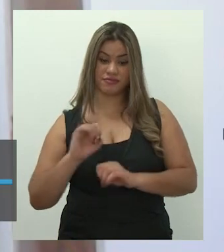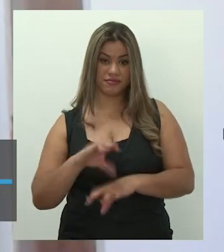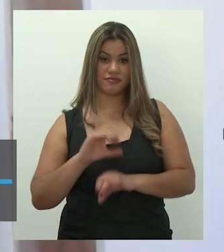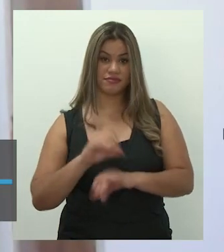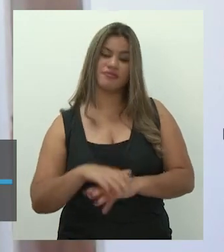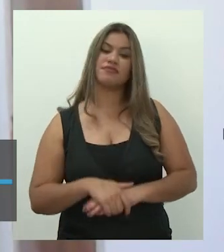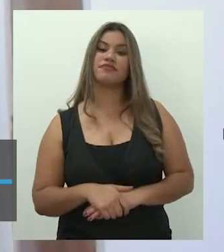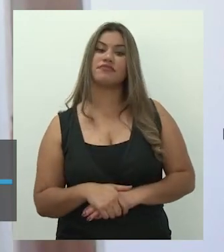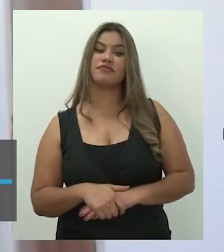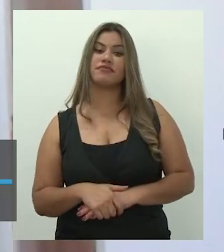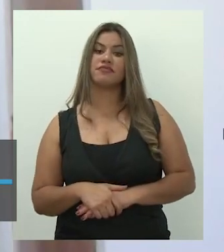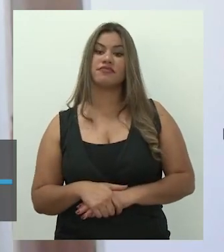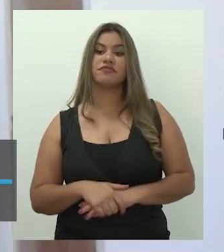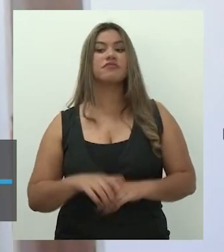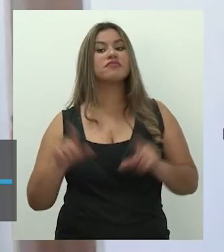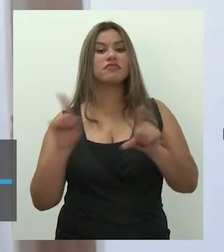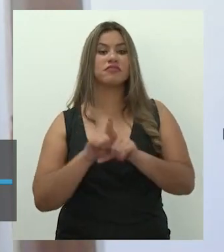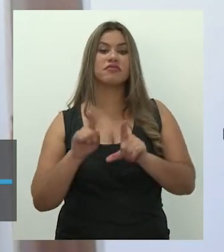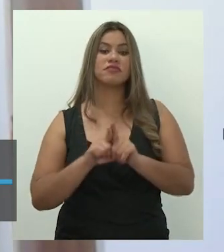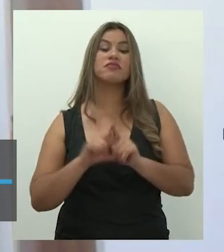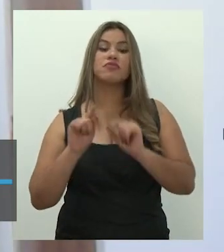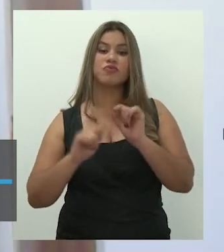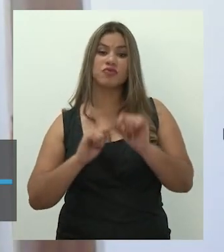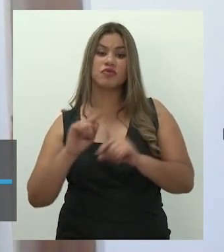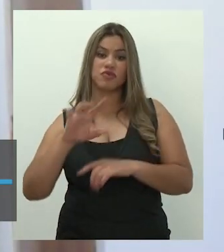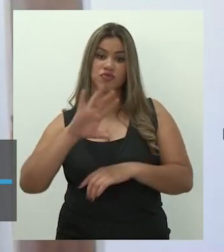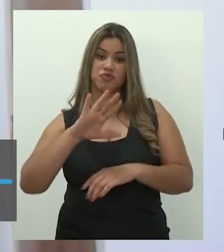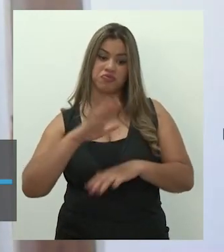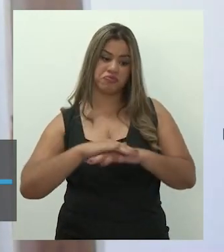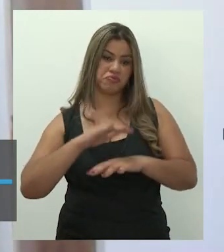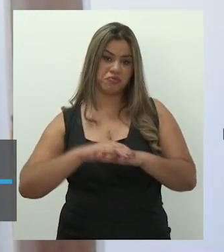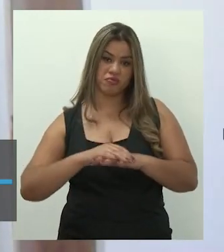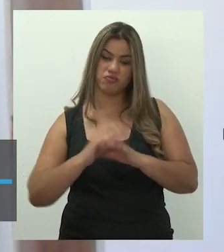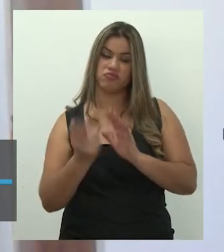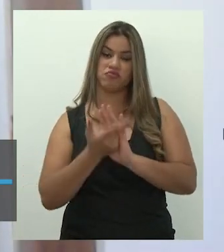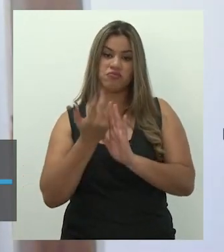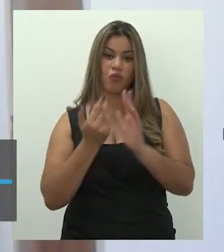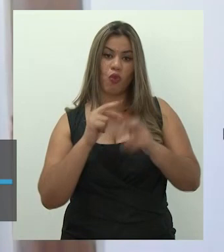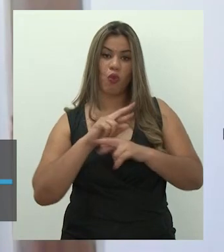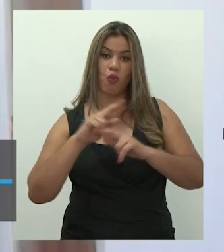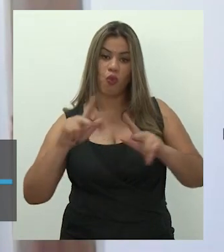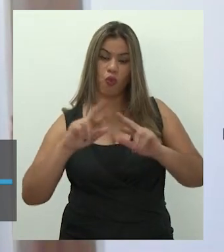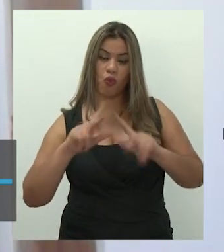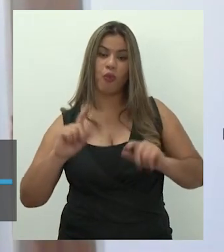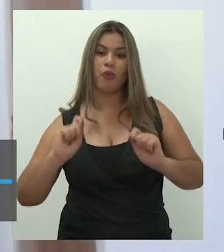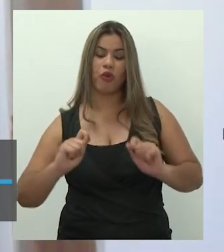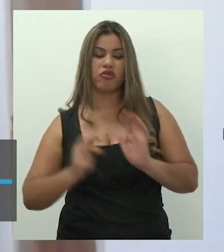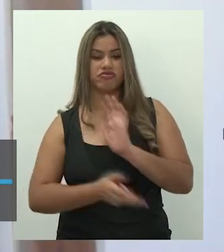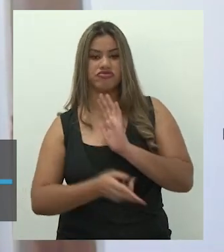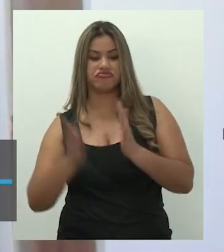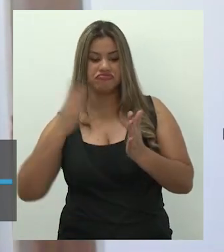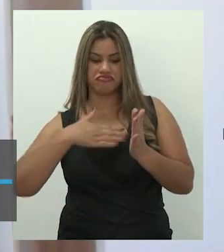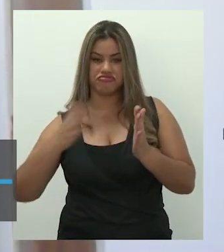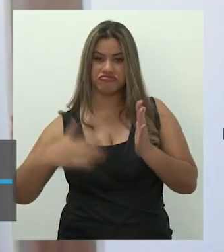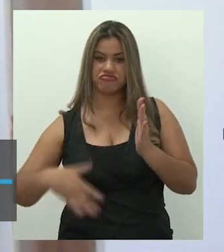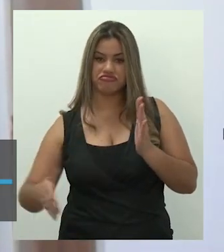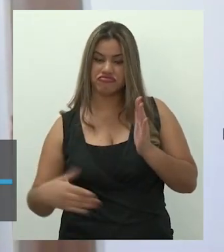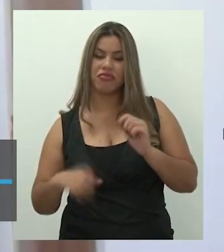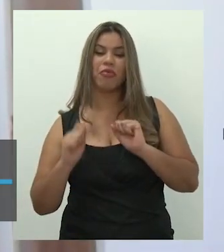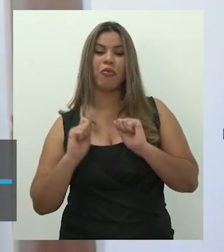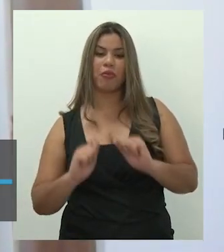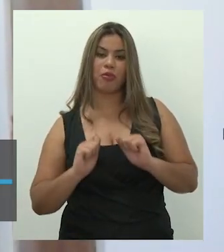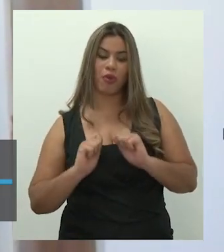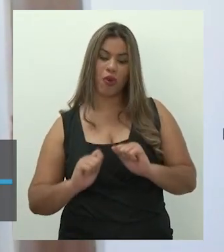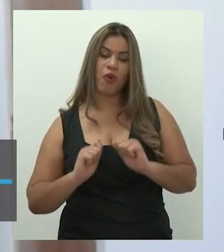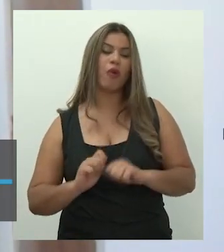elas podem ser adaptadas, vocês podem fazer outras figuras, podem colorir. A gente deu aí um gostinho